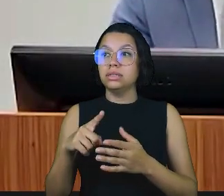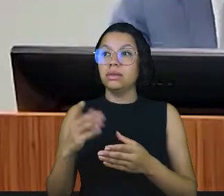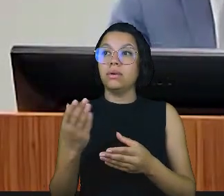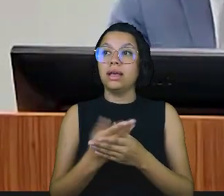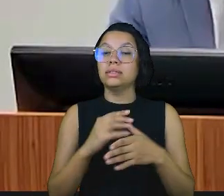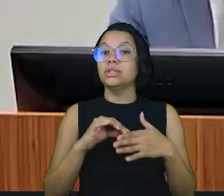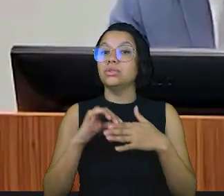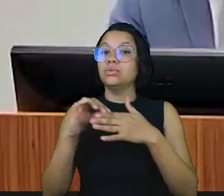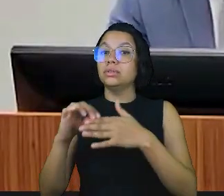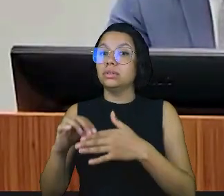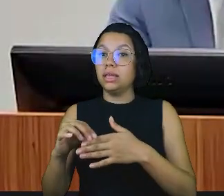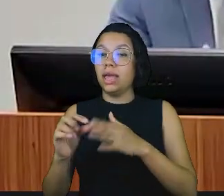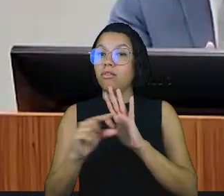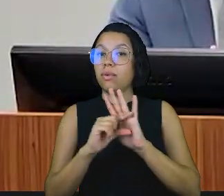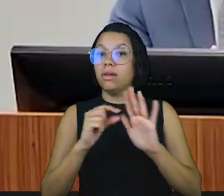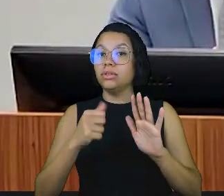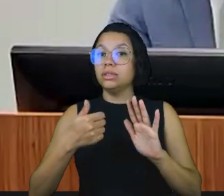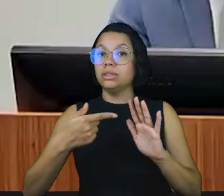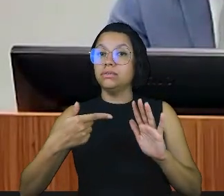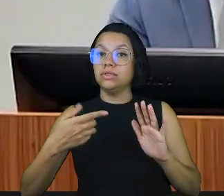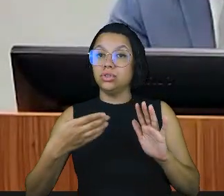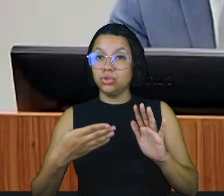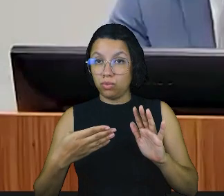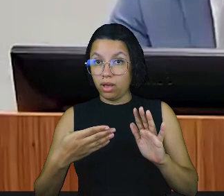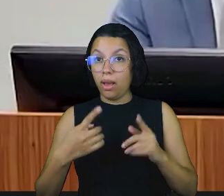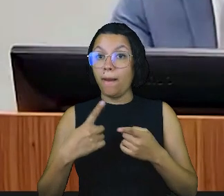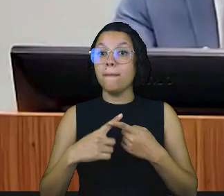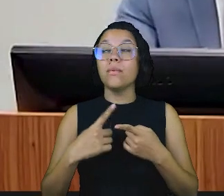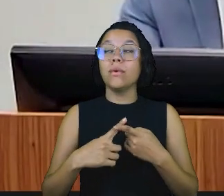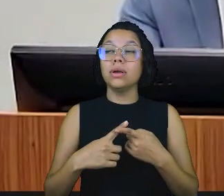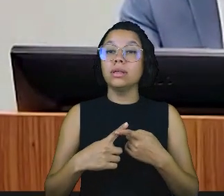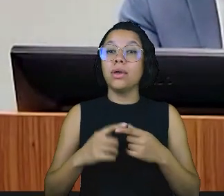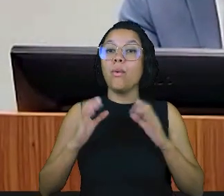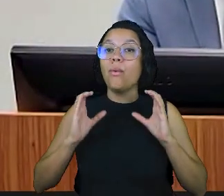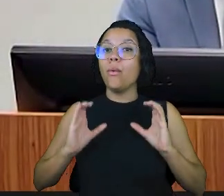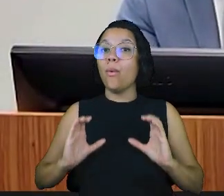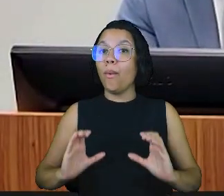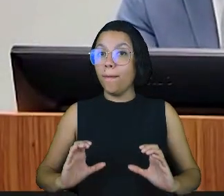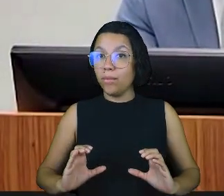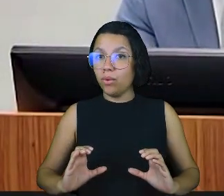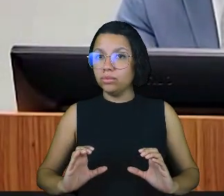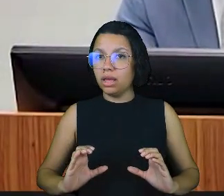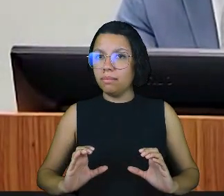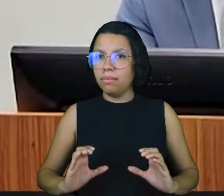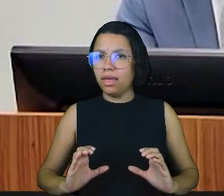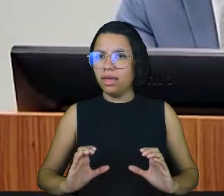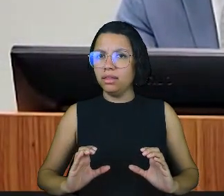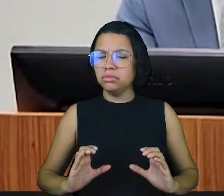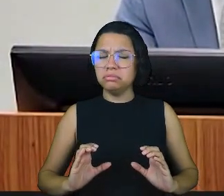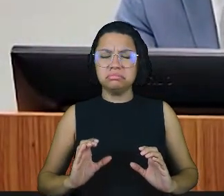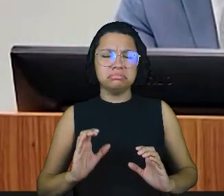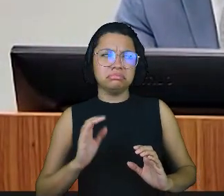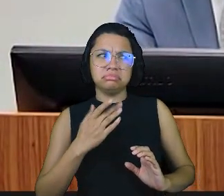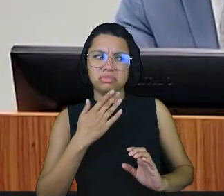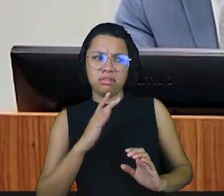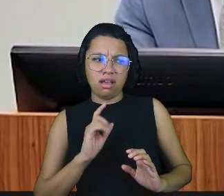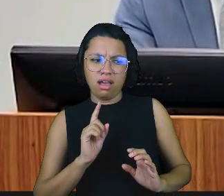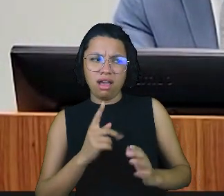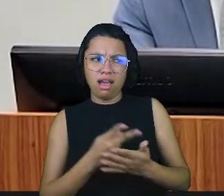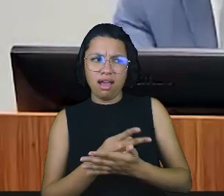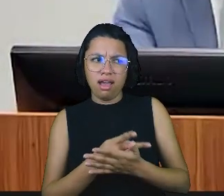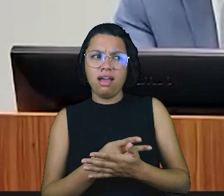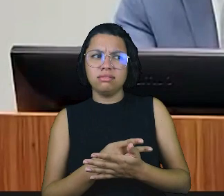Porque o comportamento reprimível através da atribuição de responsabilidade